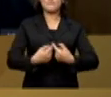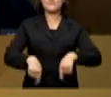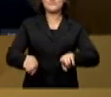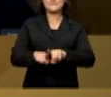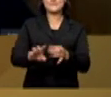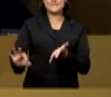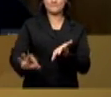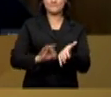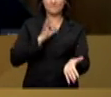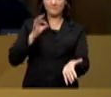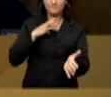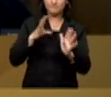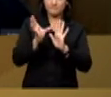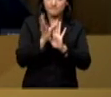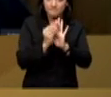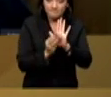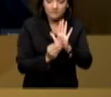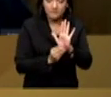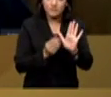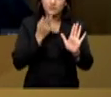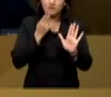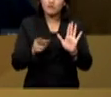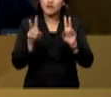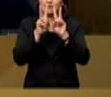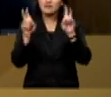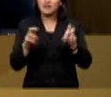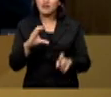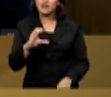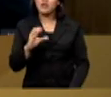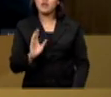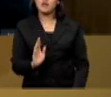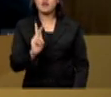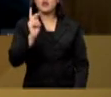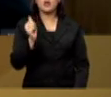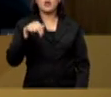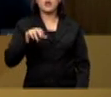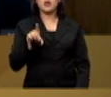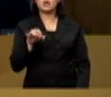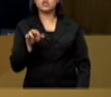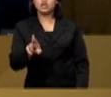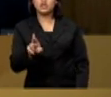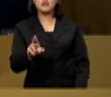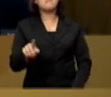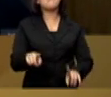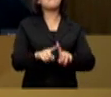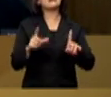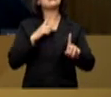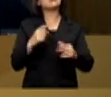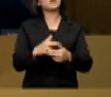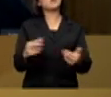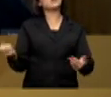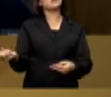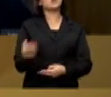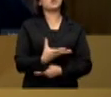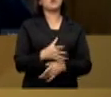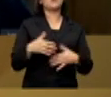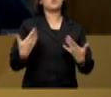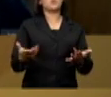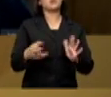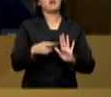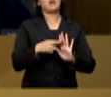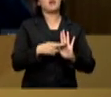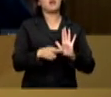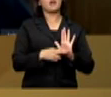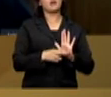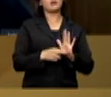fazer referência a dispositivos da Lei Candir, inova, a meu ver, ao disciplinar procedimentos a